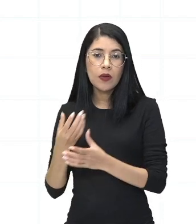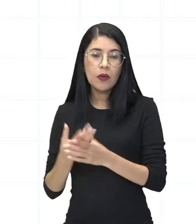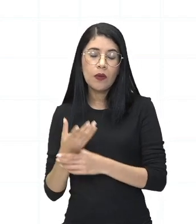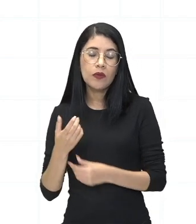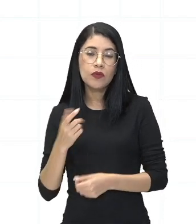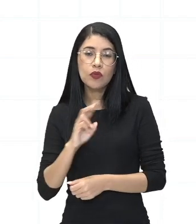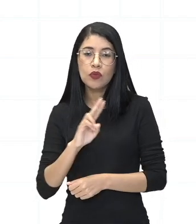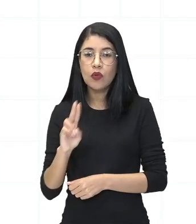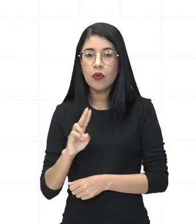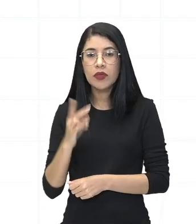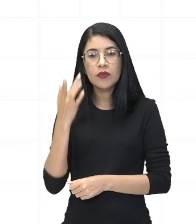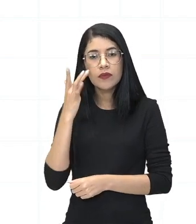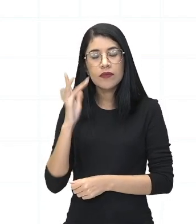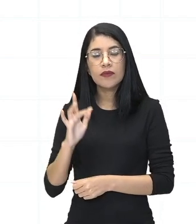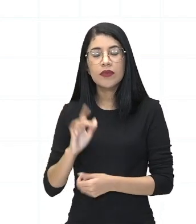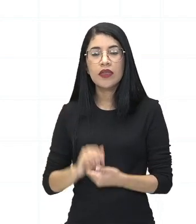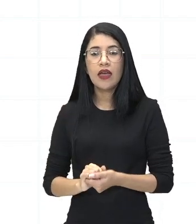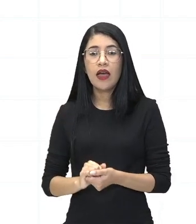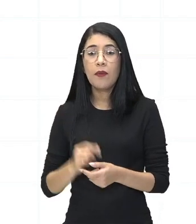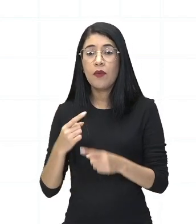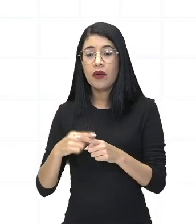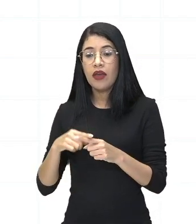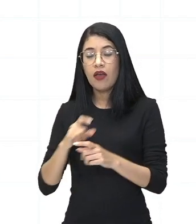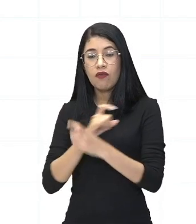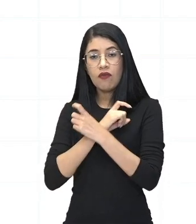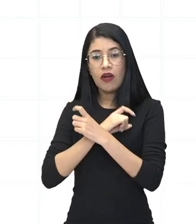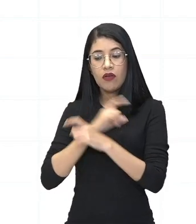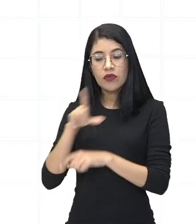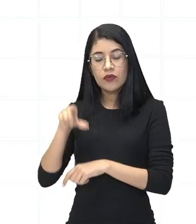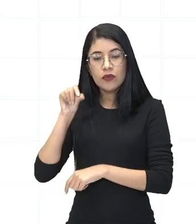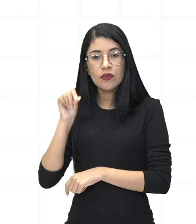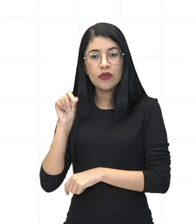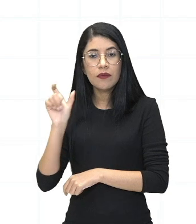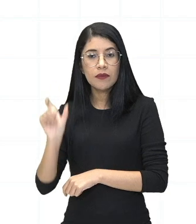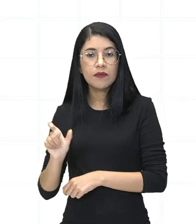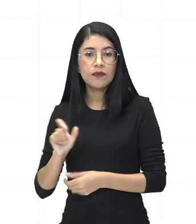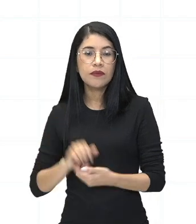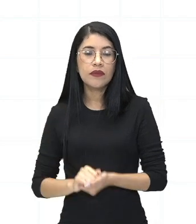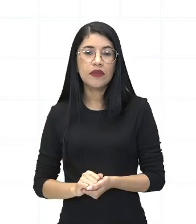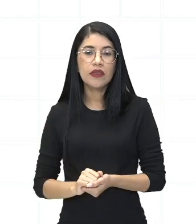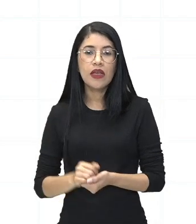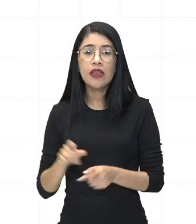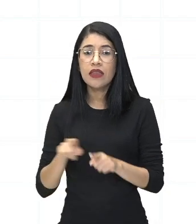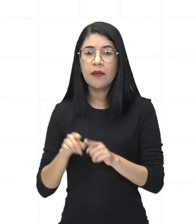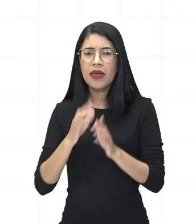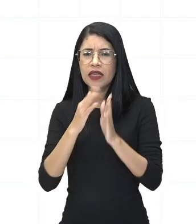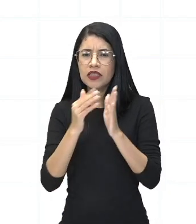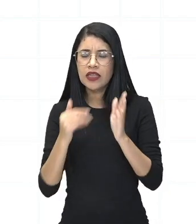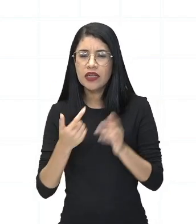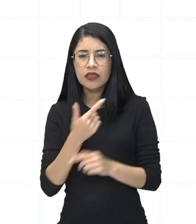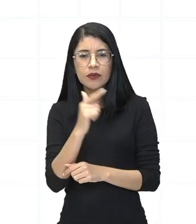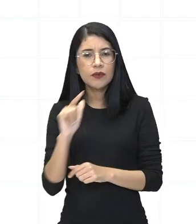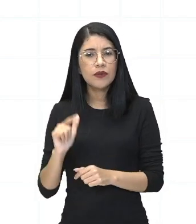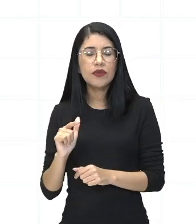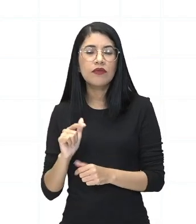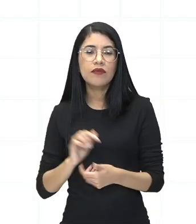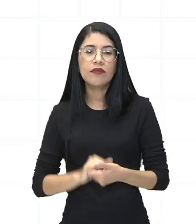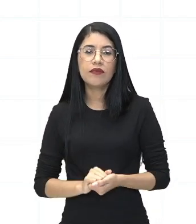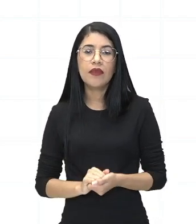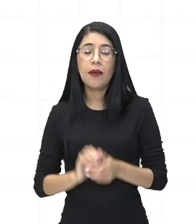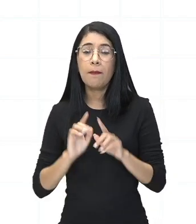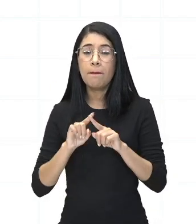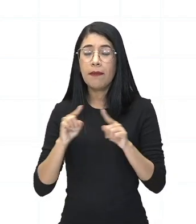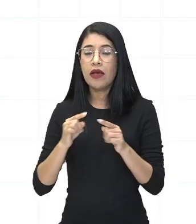artista, o faraó era que determinava. Não havia uma intenção estética em sua produção, mas sim